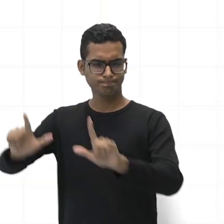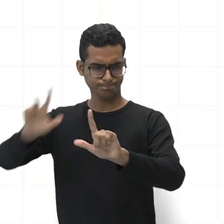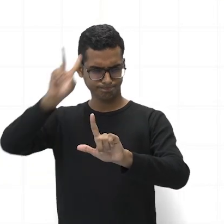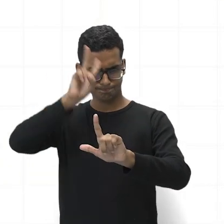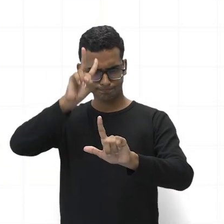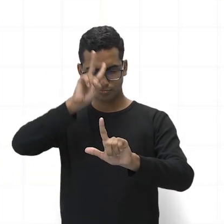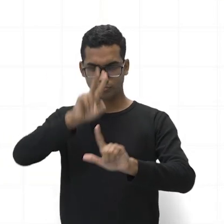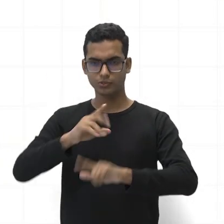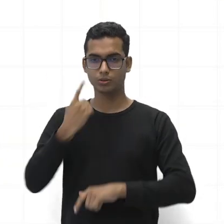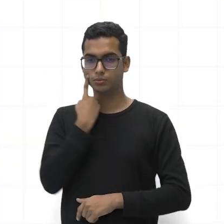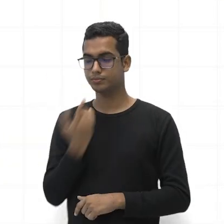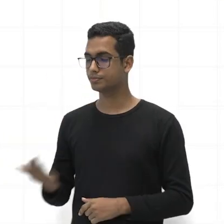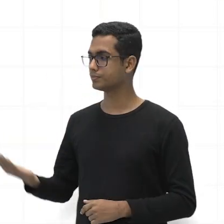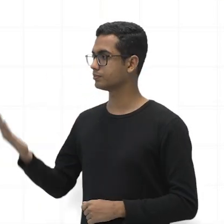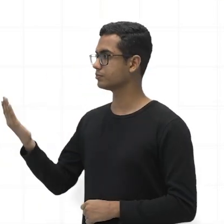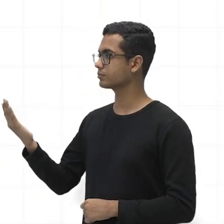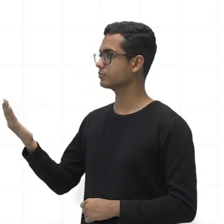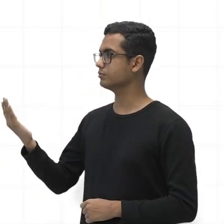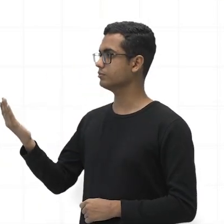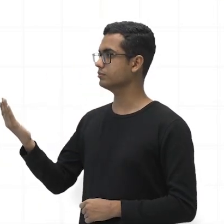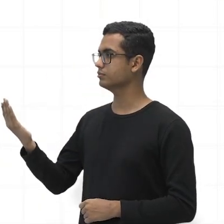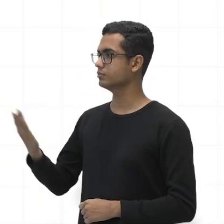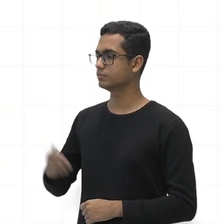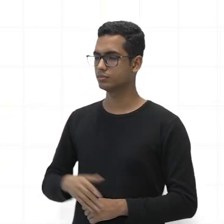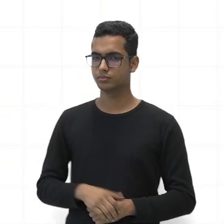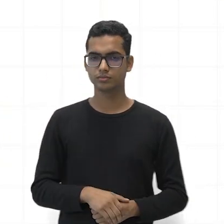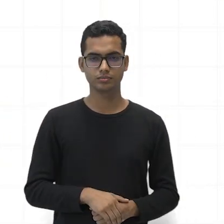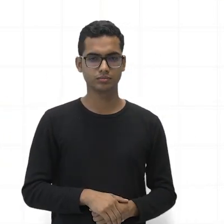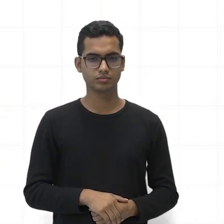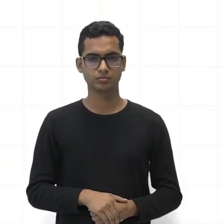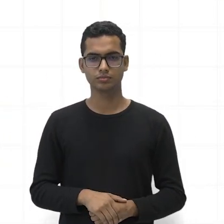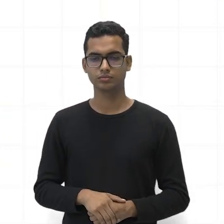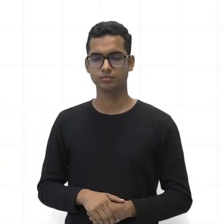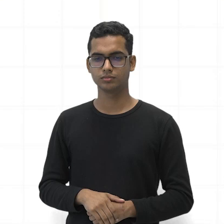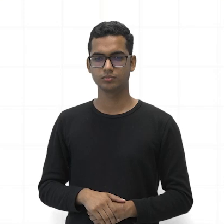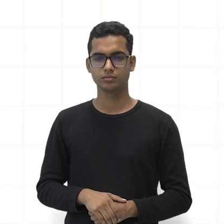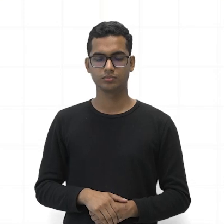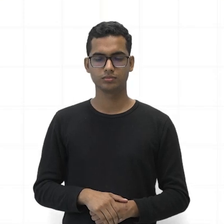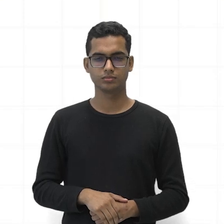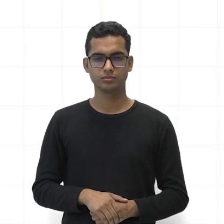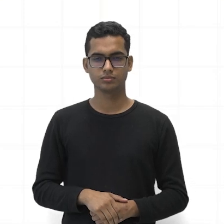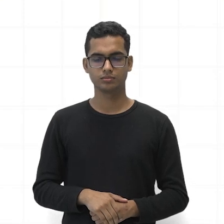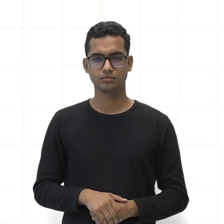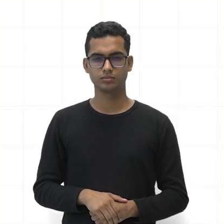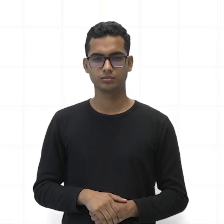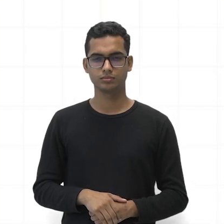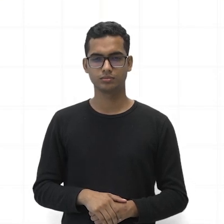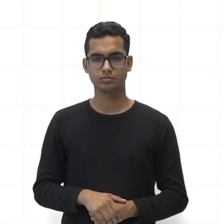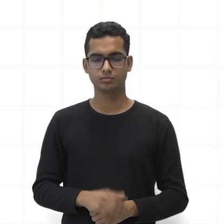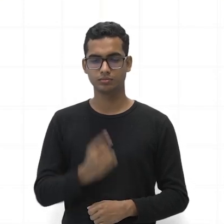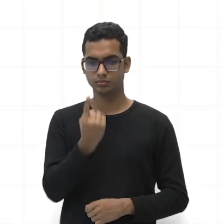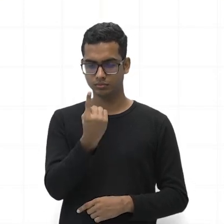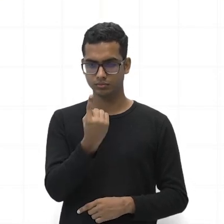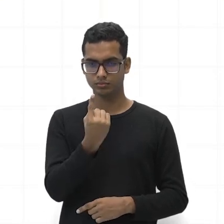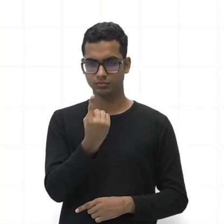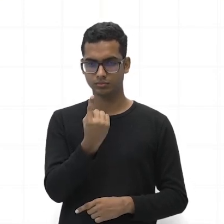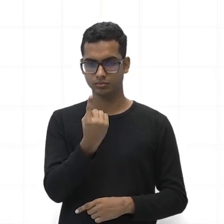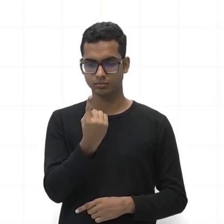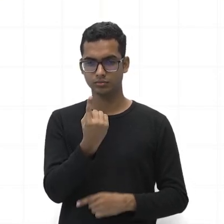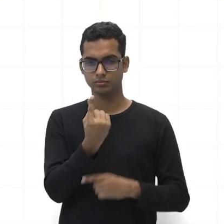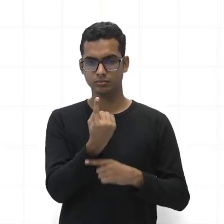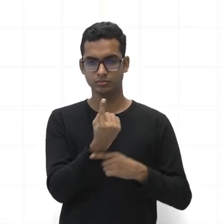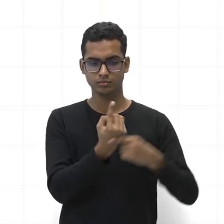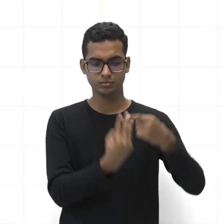Como nós tínhamos aqui, ó. 1/3 dividido por 2 é 1 sobre 6, tá bom? Aí, se não